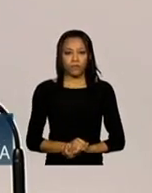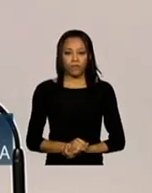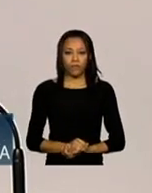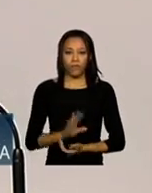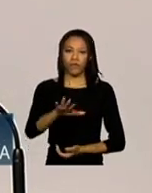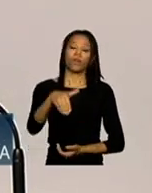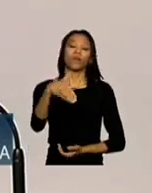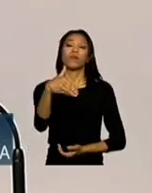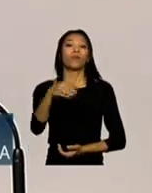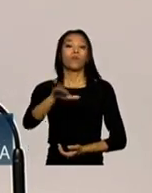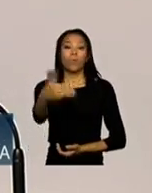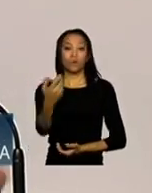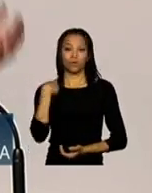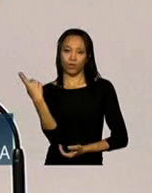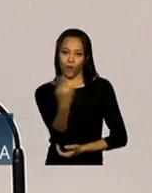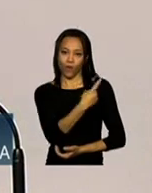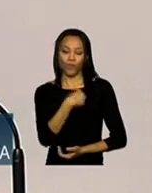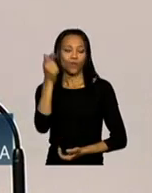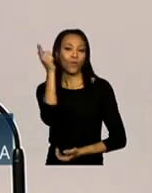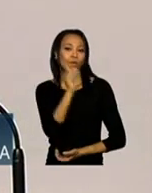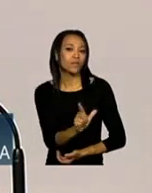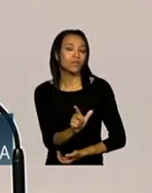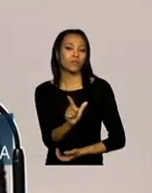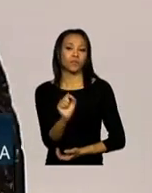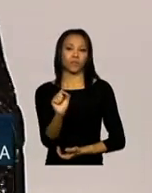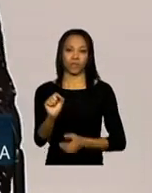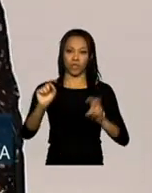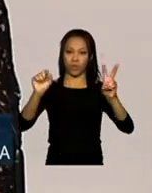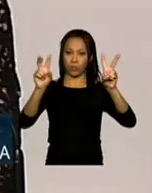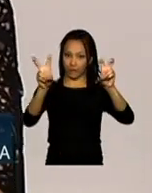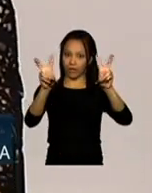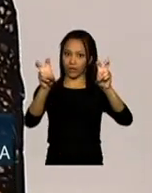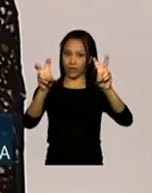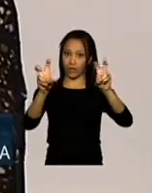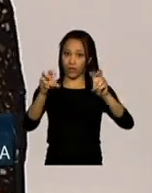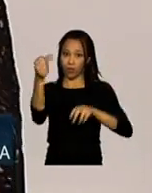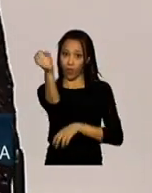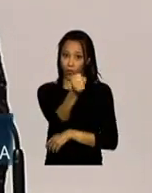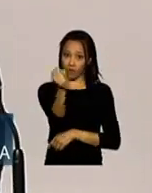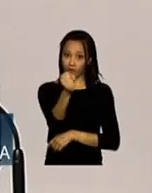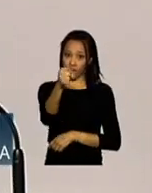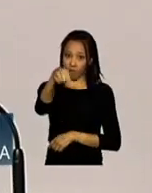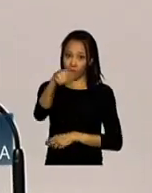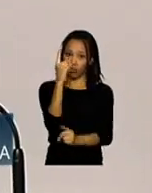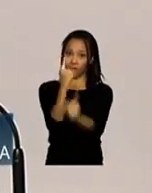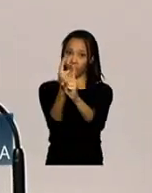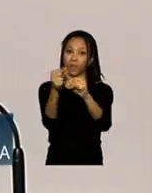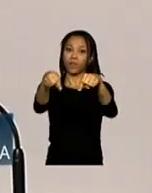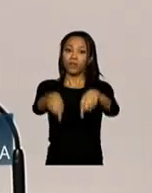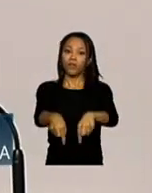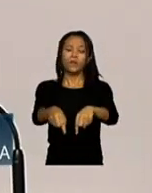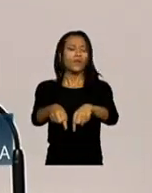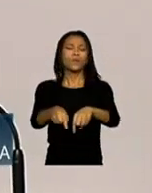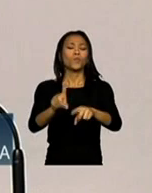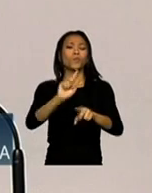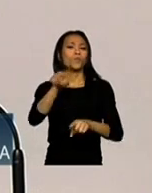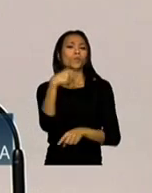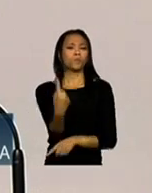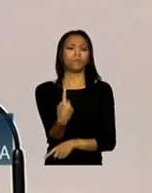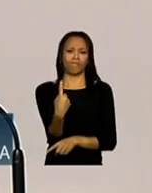Quando nós encaramos o tema desse 8º Enai, uma das